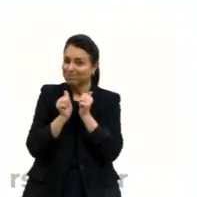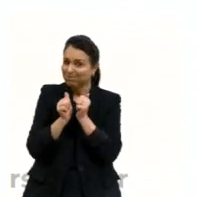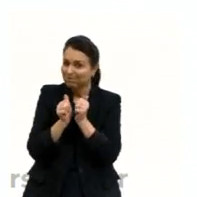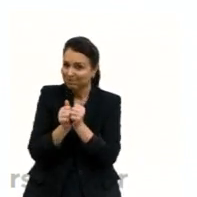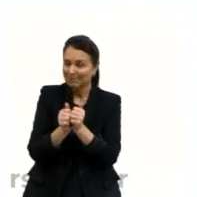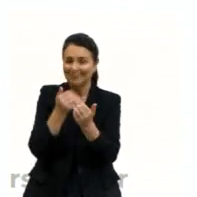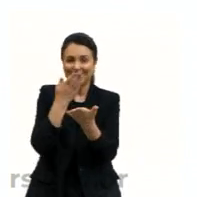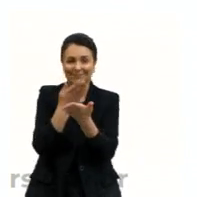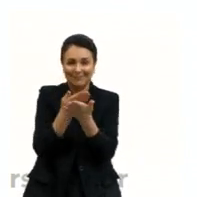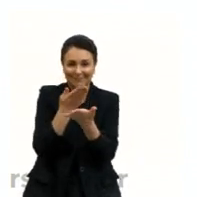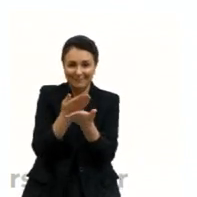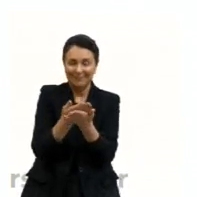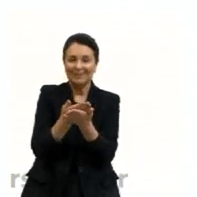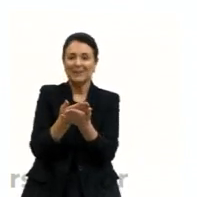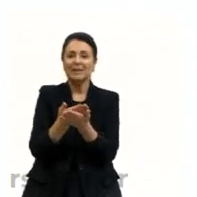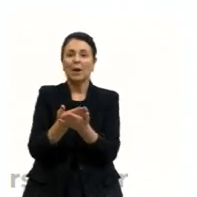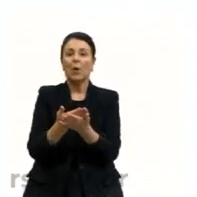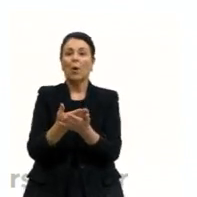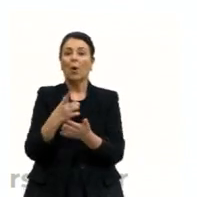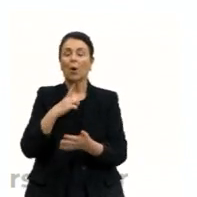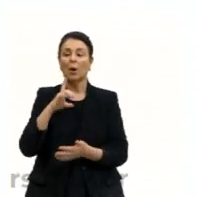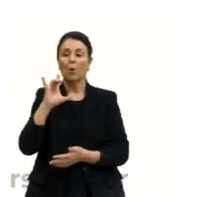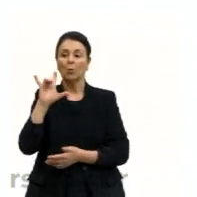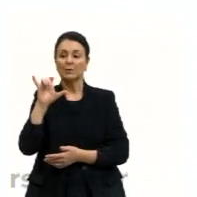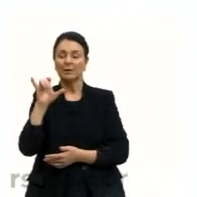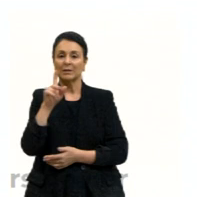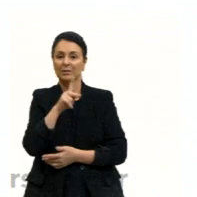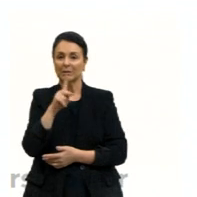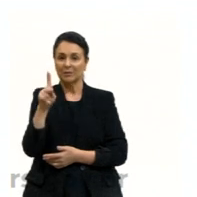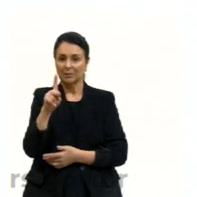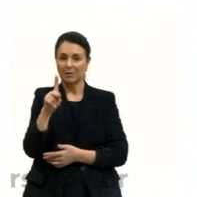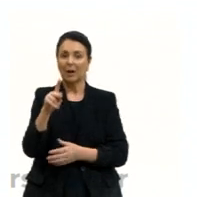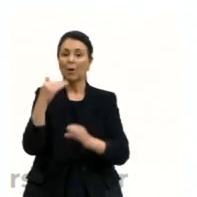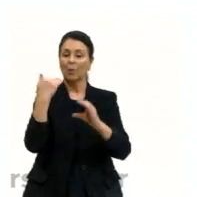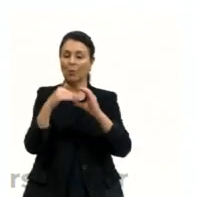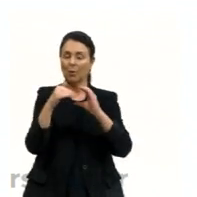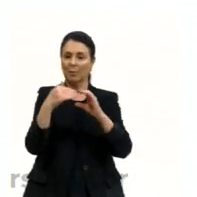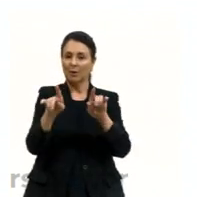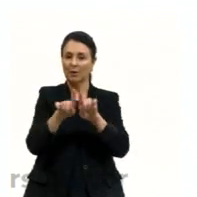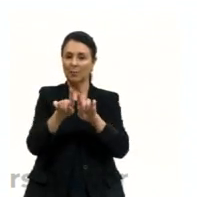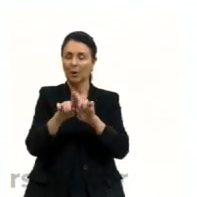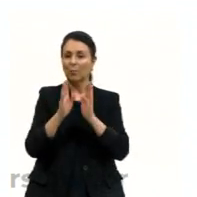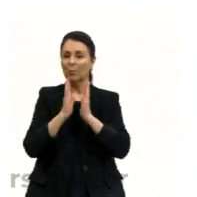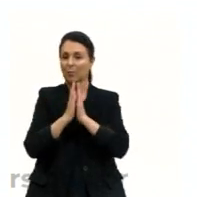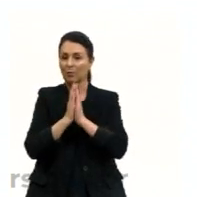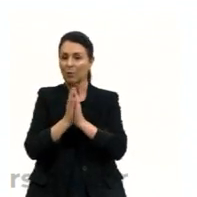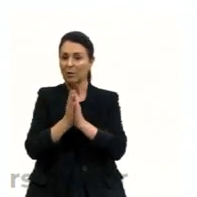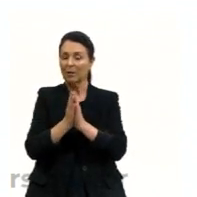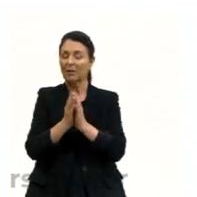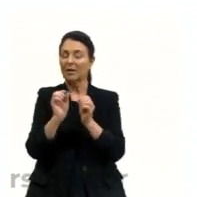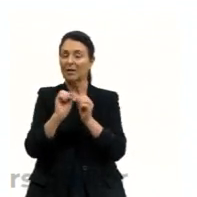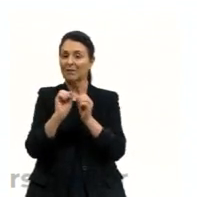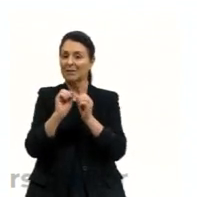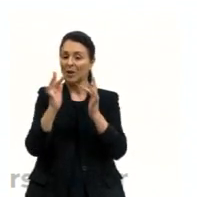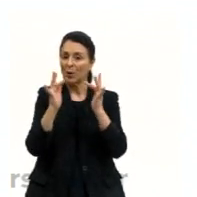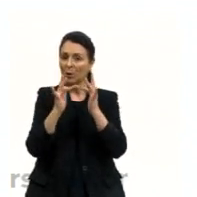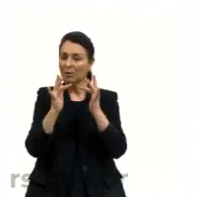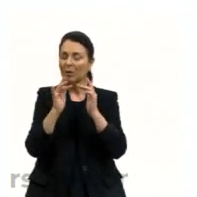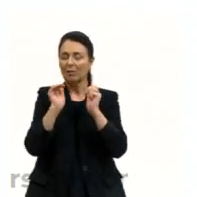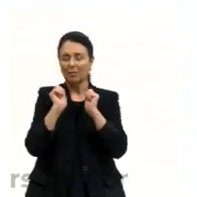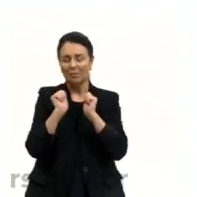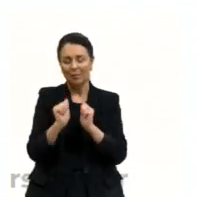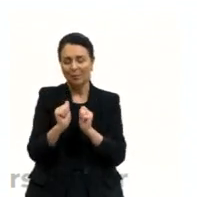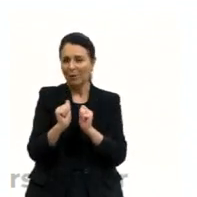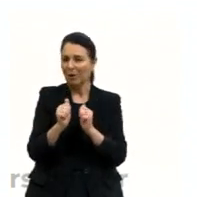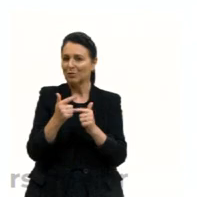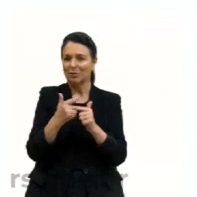nessa aula eu deixo aqui meu Instagram deixa aqui meu e-mail por favor você queira entrar em contato fique bem à